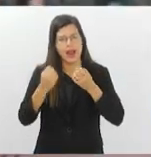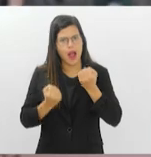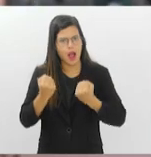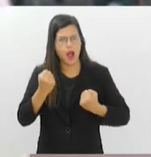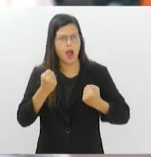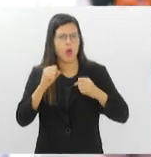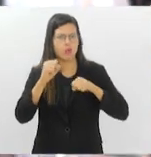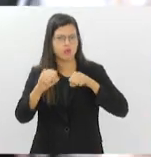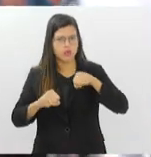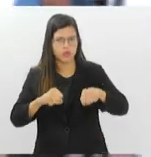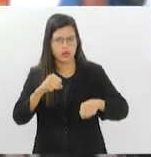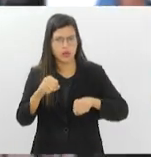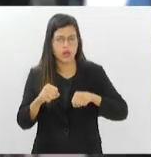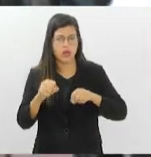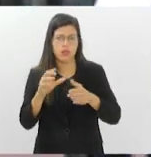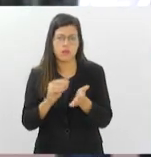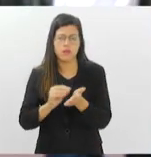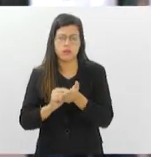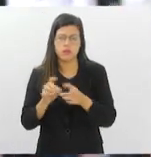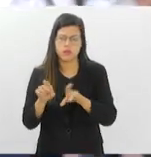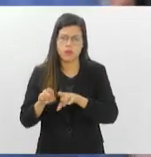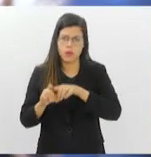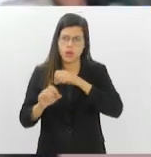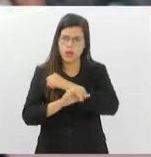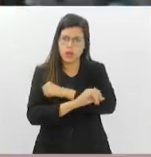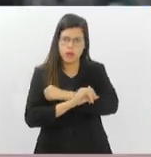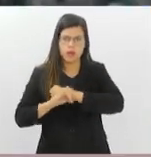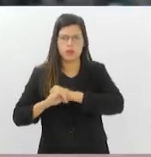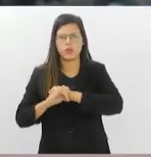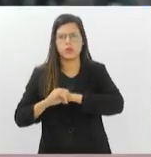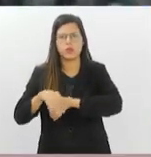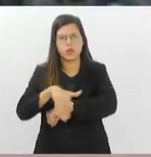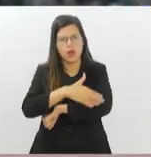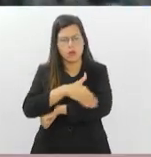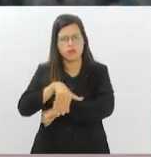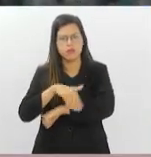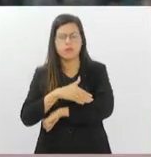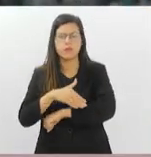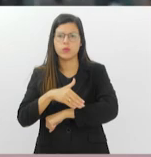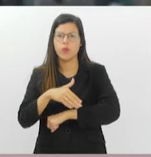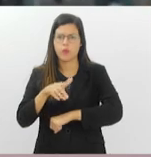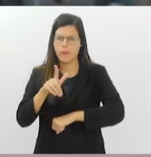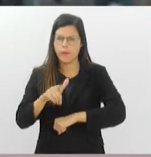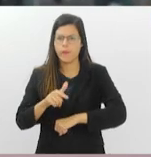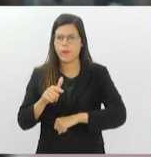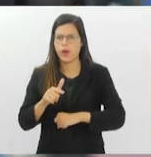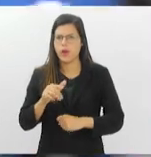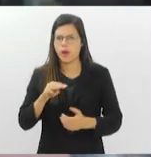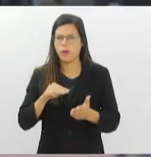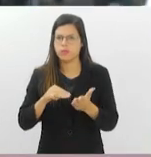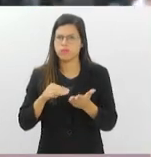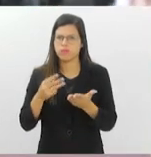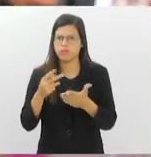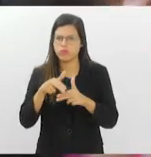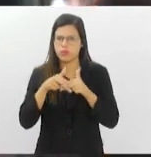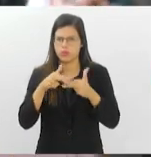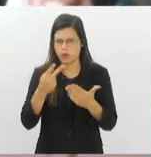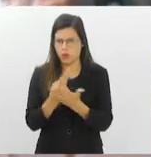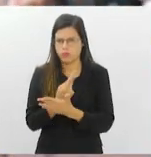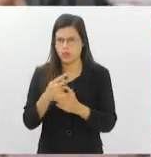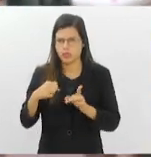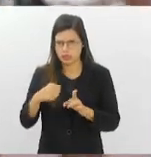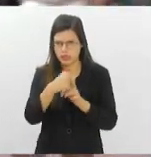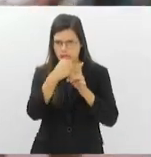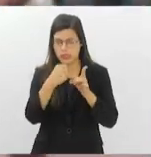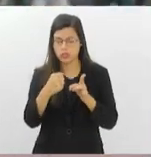sem a devida infraestrutura sem investimento na infraestrutura das nossas vias também é um fator é que aumente esse número de incidentes com